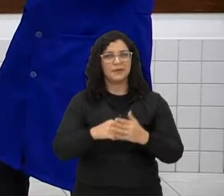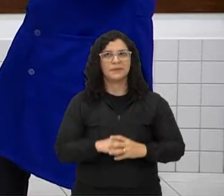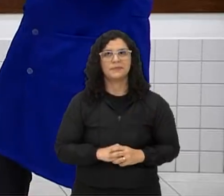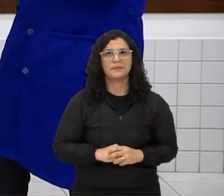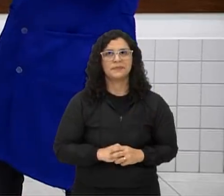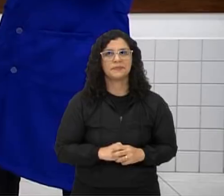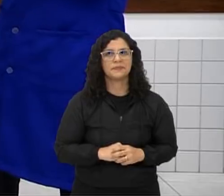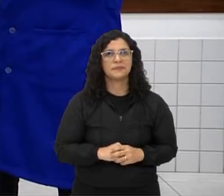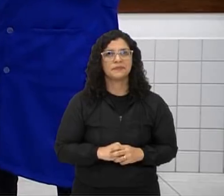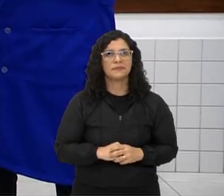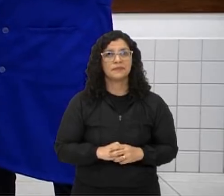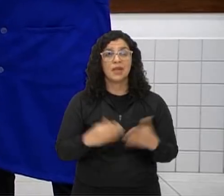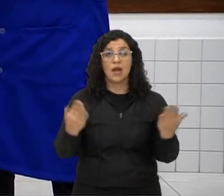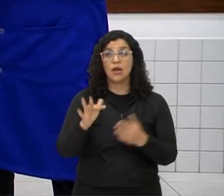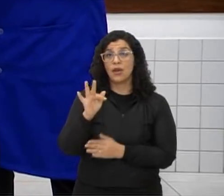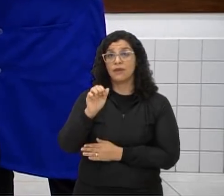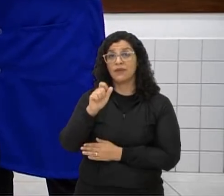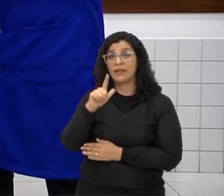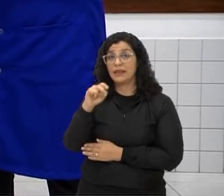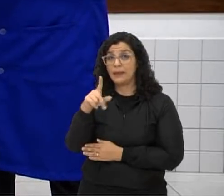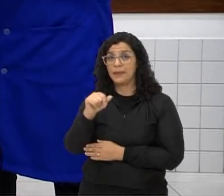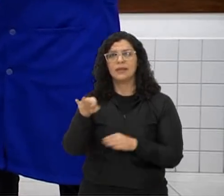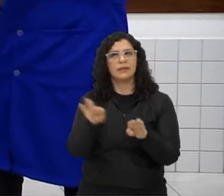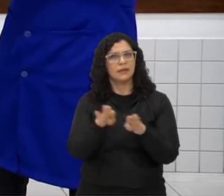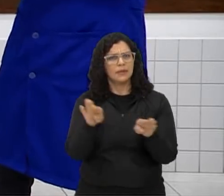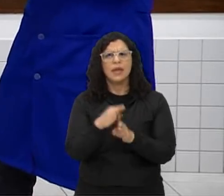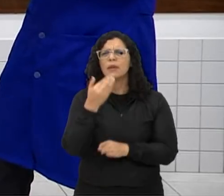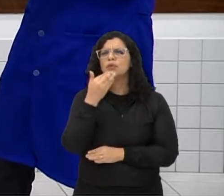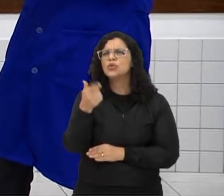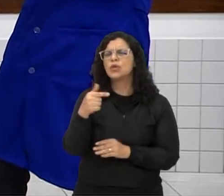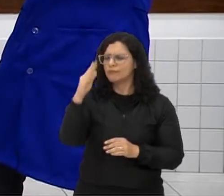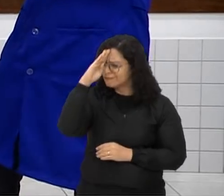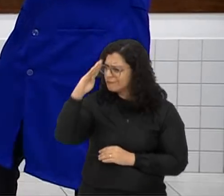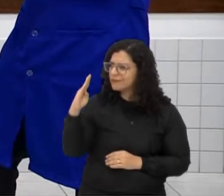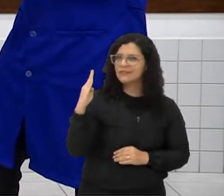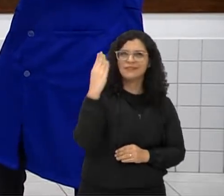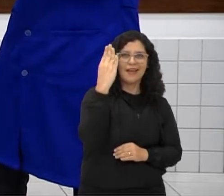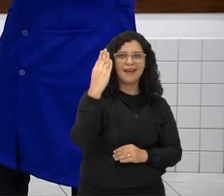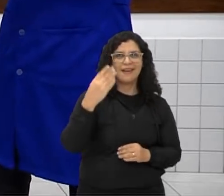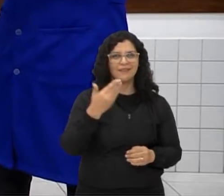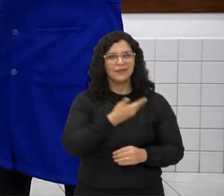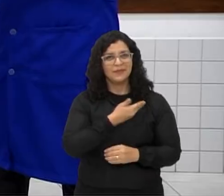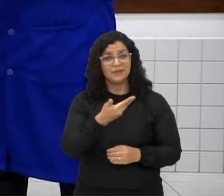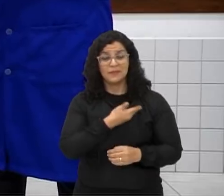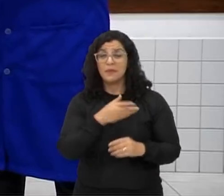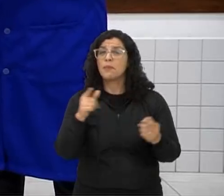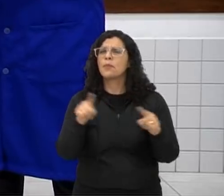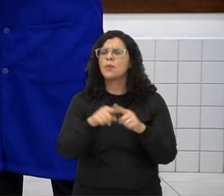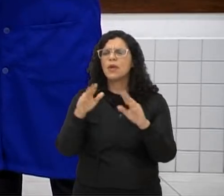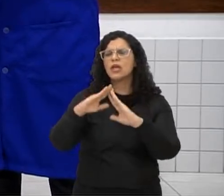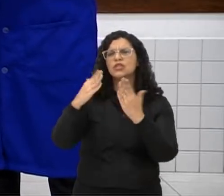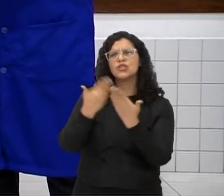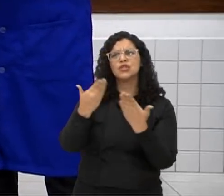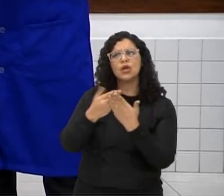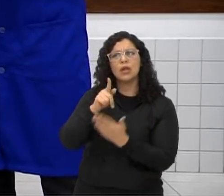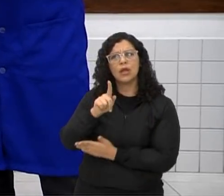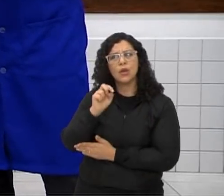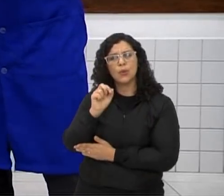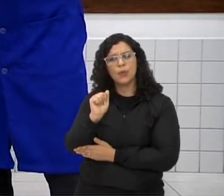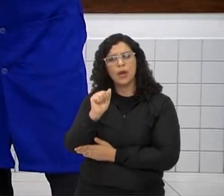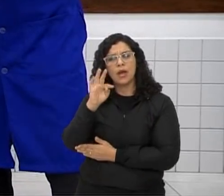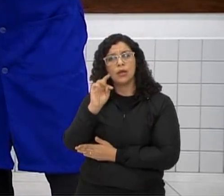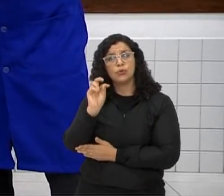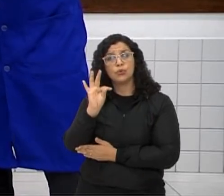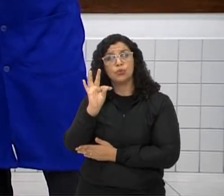O Felipe também está pedindo aqui um salve, um abraço, lá para o Colégio Estadual Guatupê, em